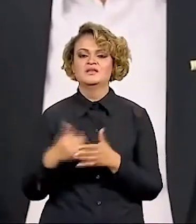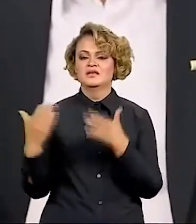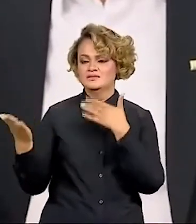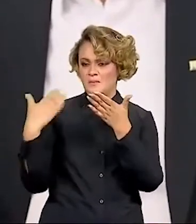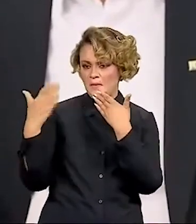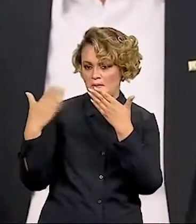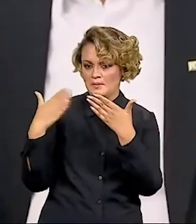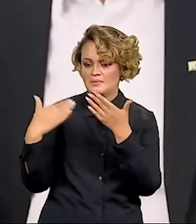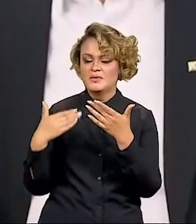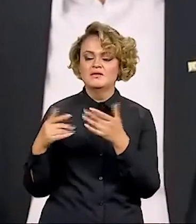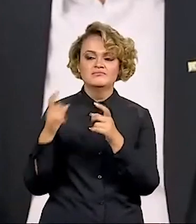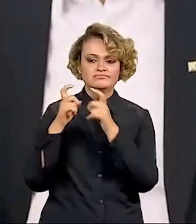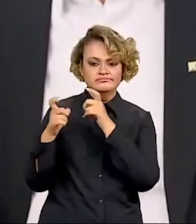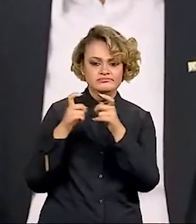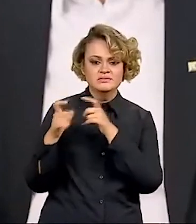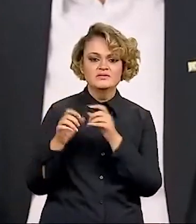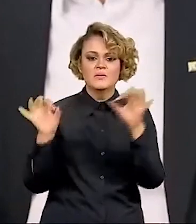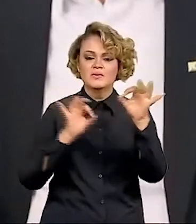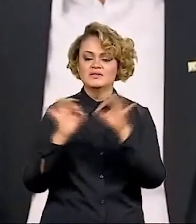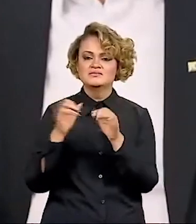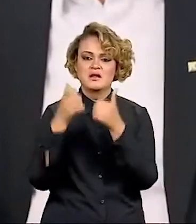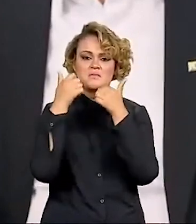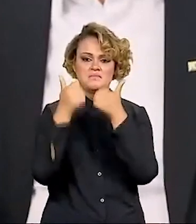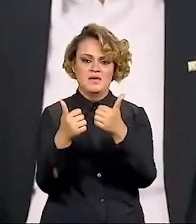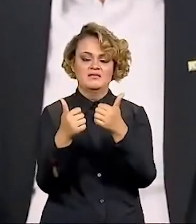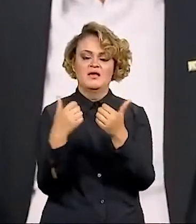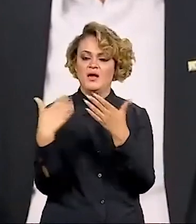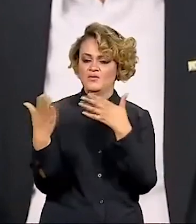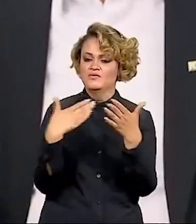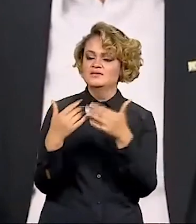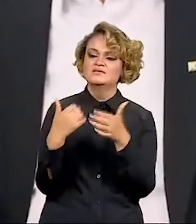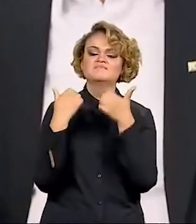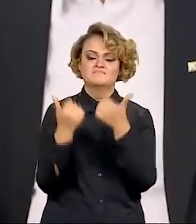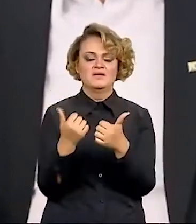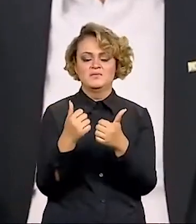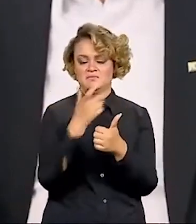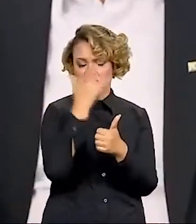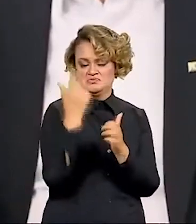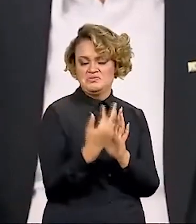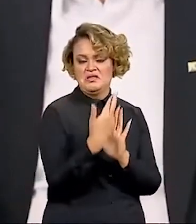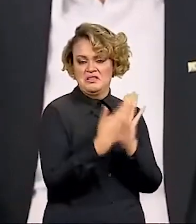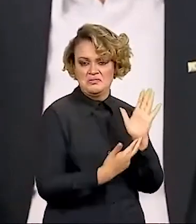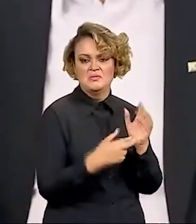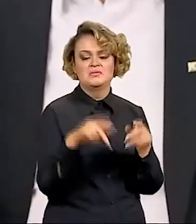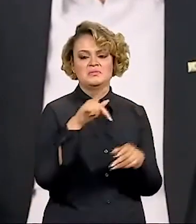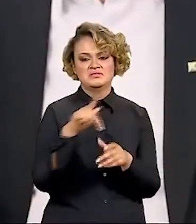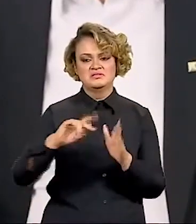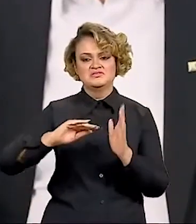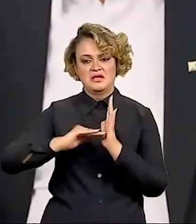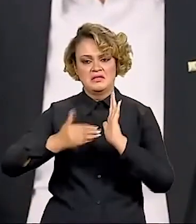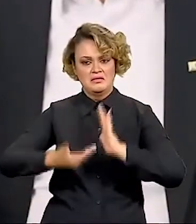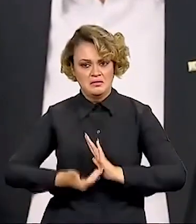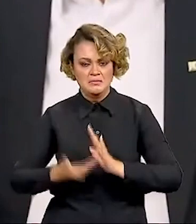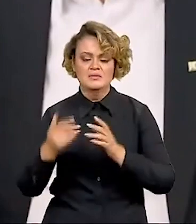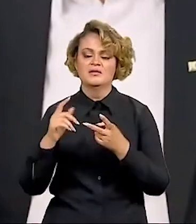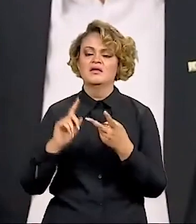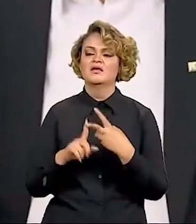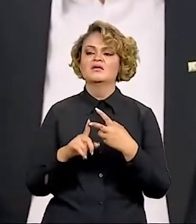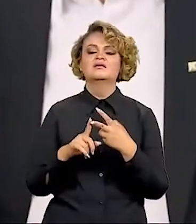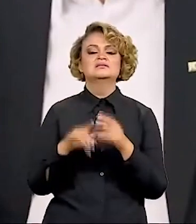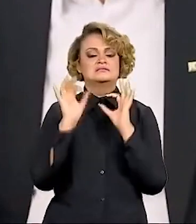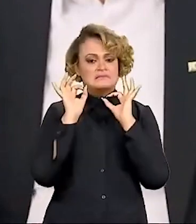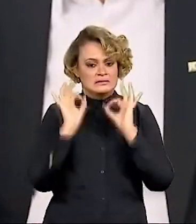conduzindo com maestria conversa com relator a conversa cumpre dentro da câmara do Senado certamente não